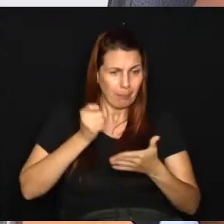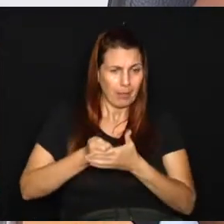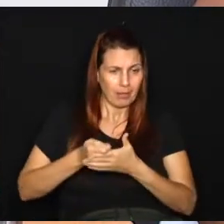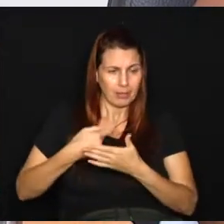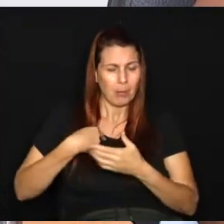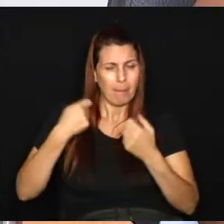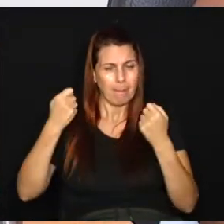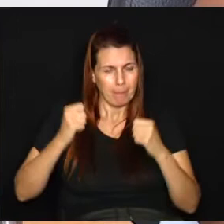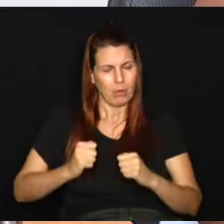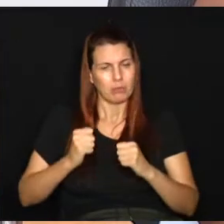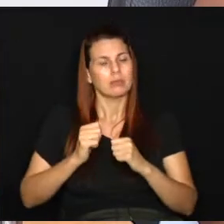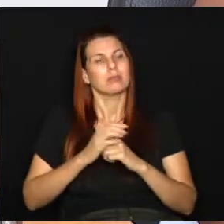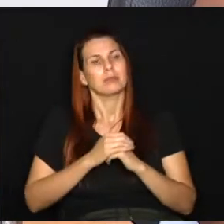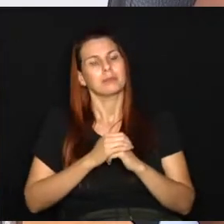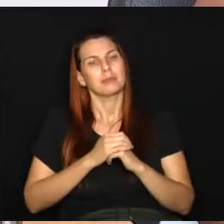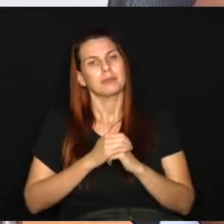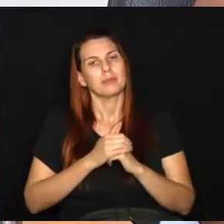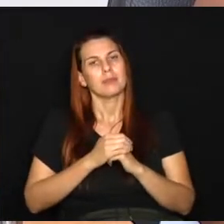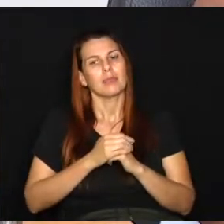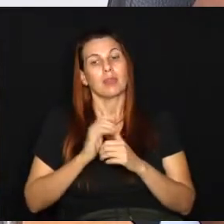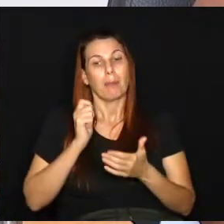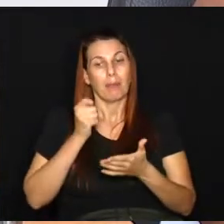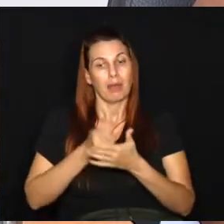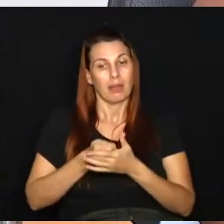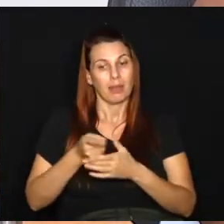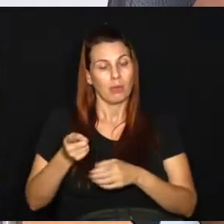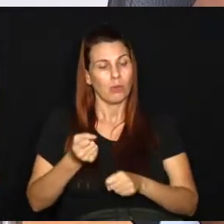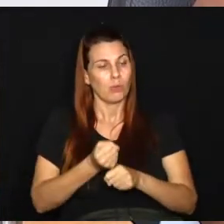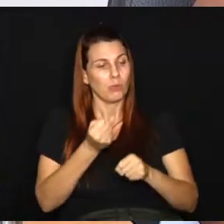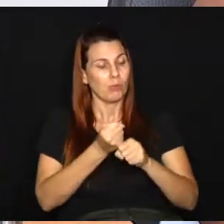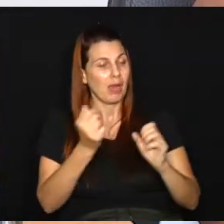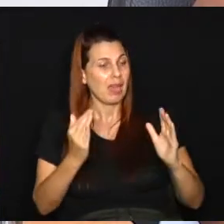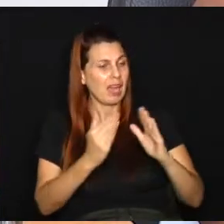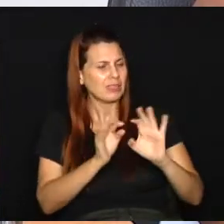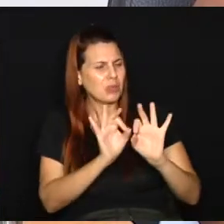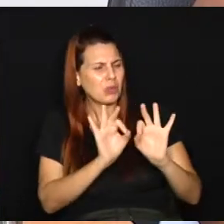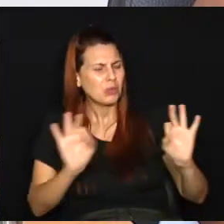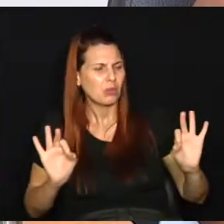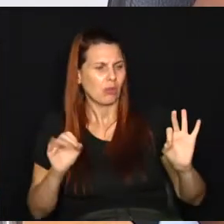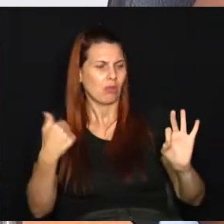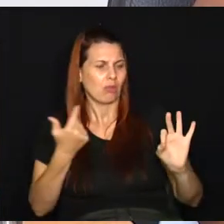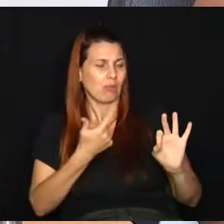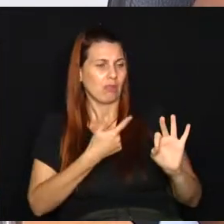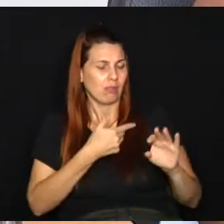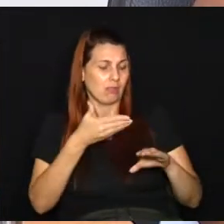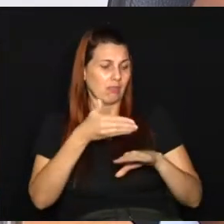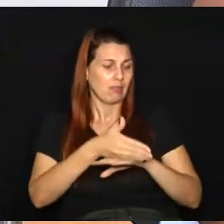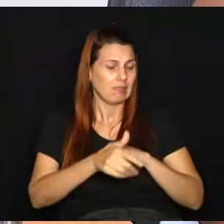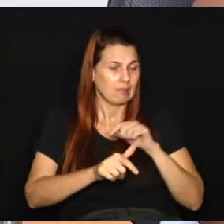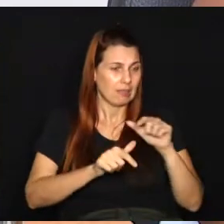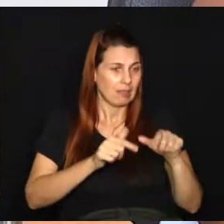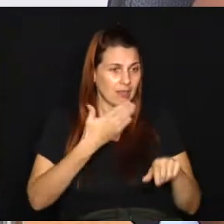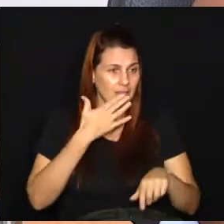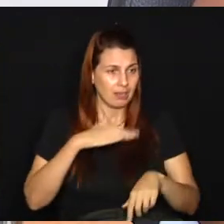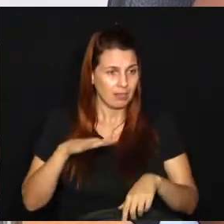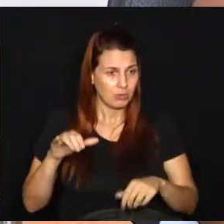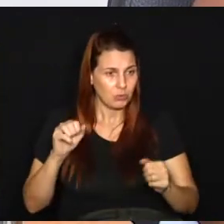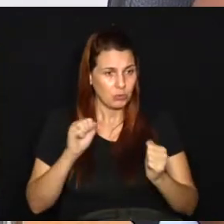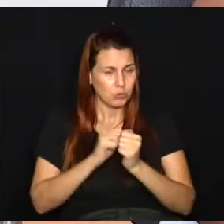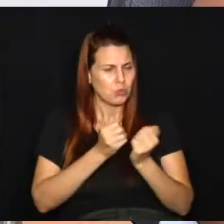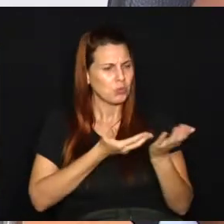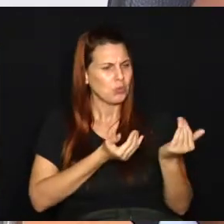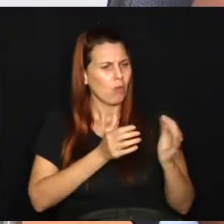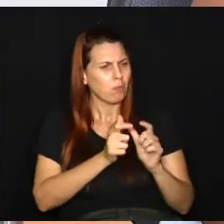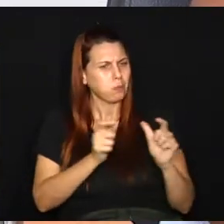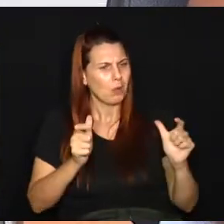pagar, então nós estamos pagando para ele construir um novo espaço para o nosso trabalho das nossas crianças. Estamos com um grupo grande de